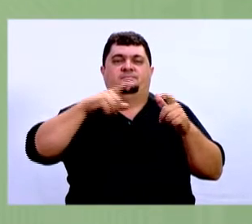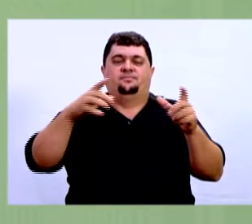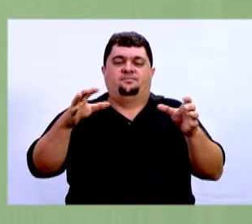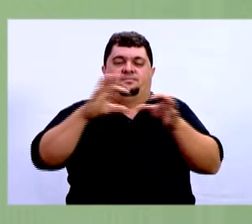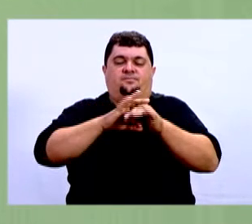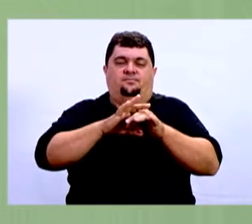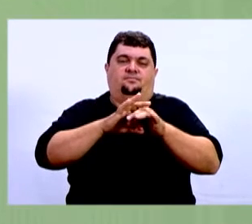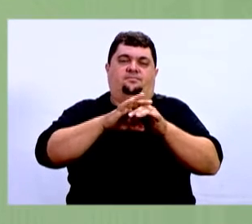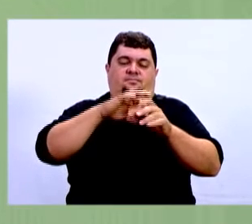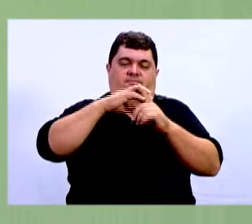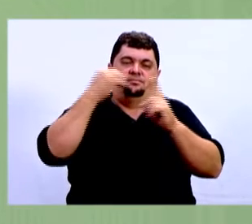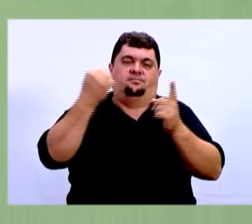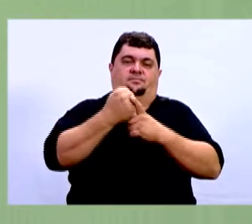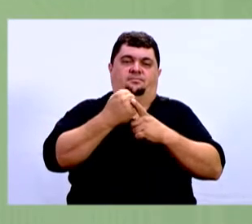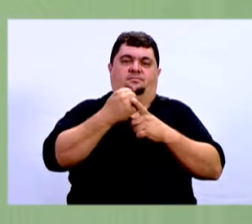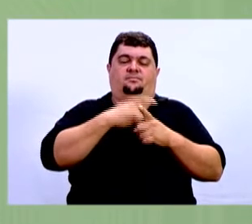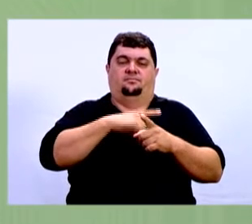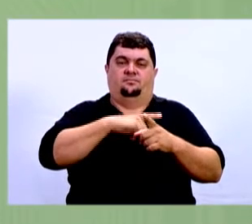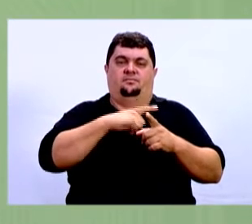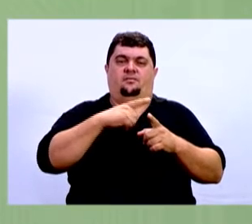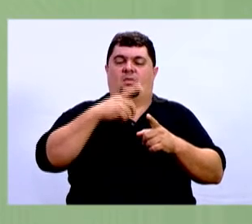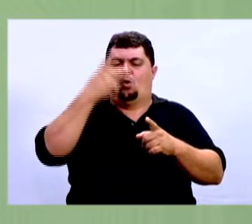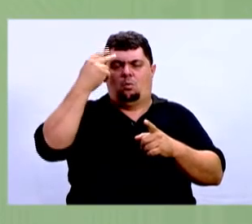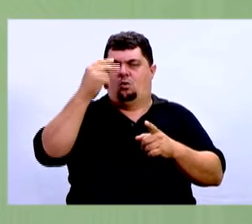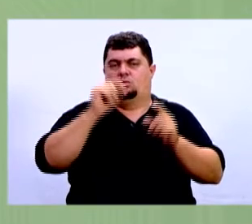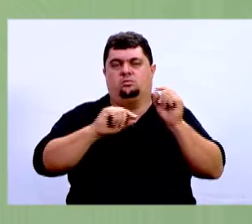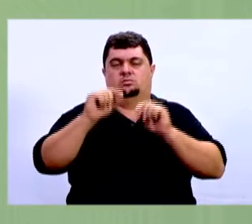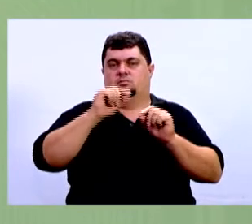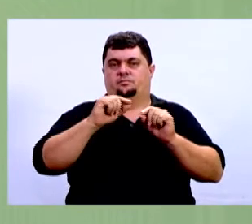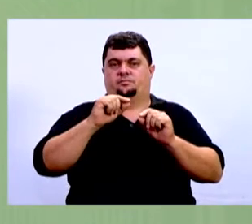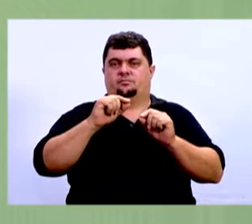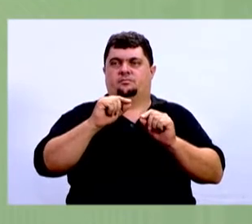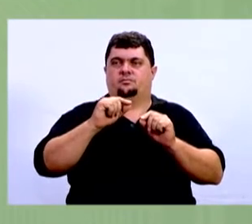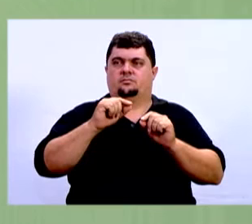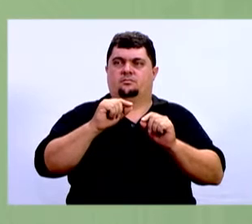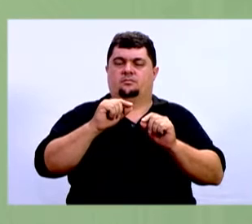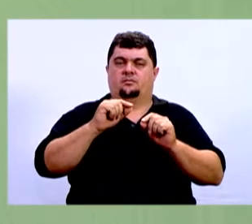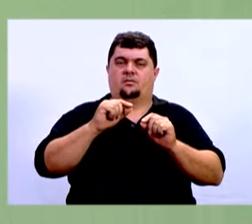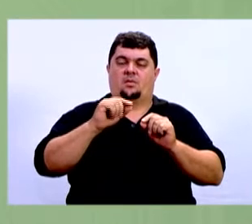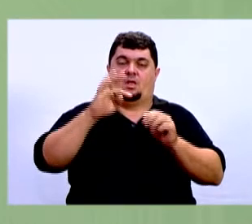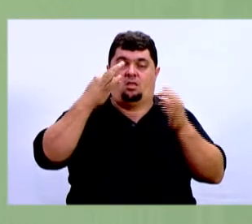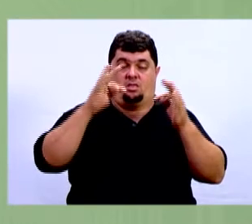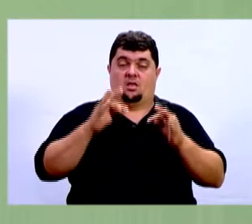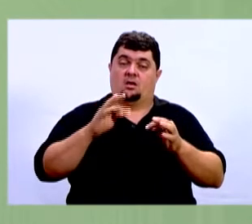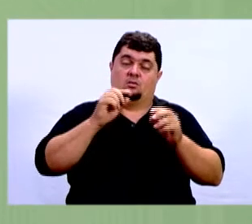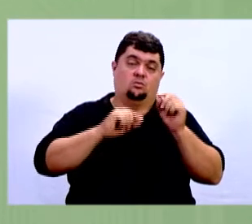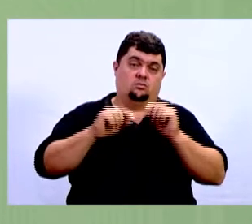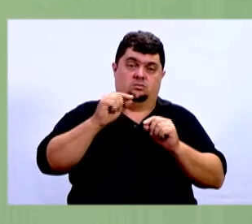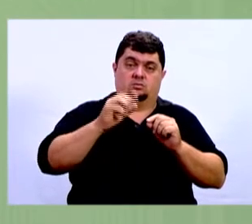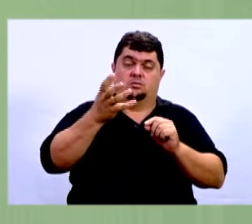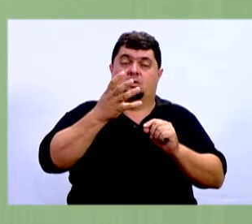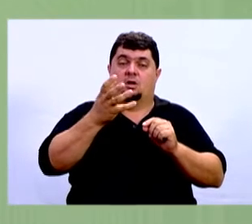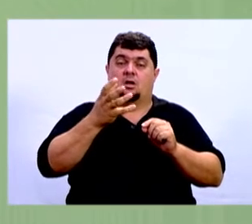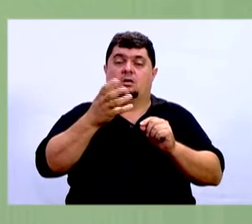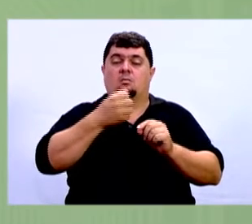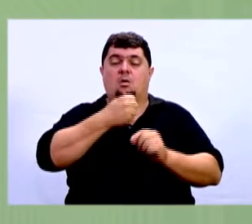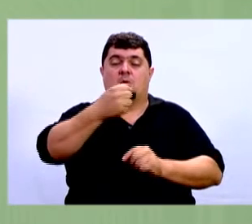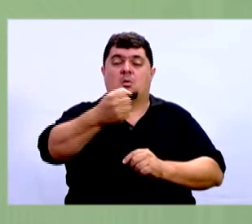social. Normalmente você vai, por exemplo, você vai utilizar essa técnica análise de discurso, você quer